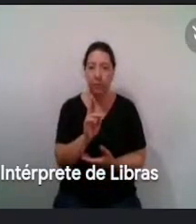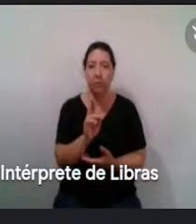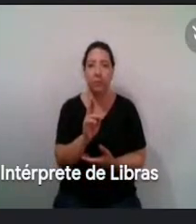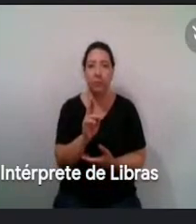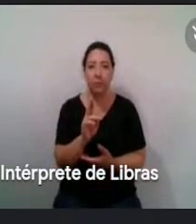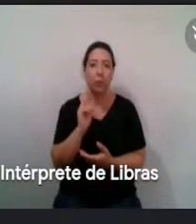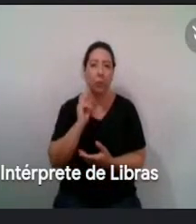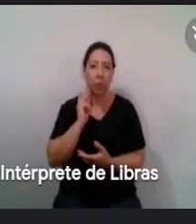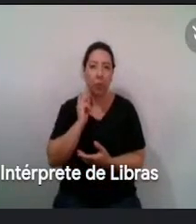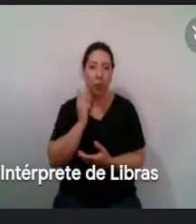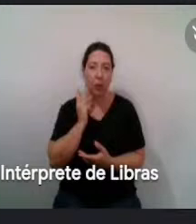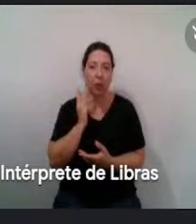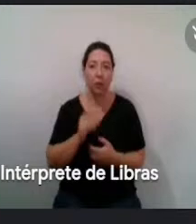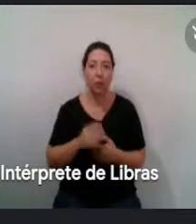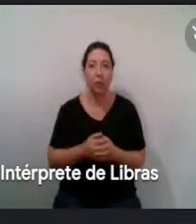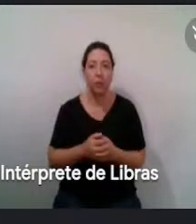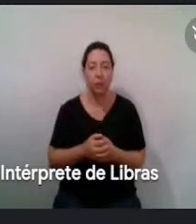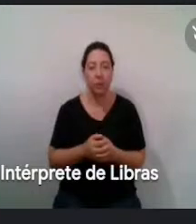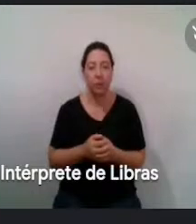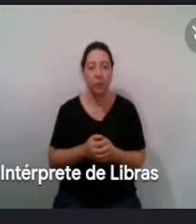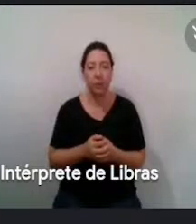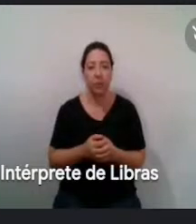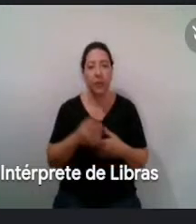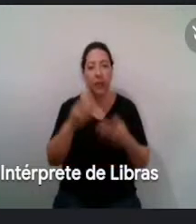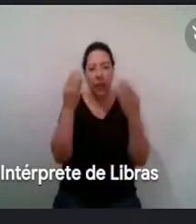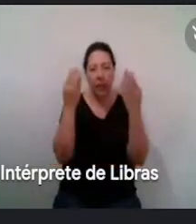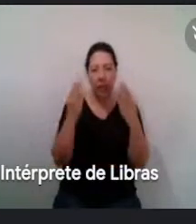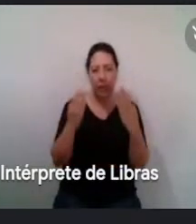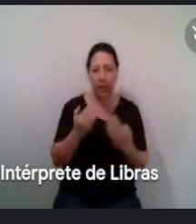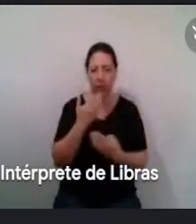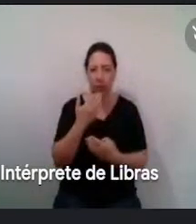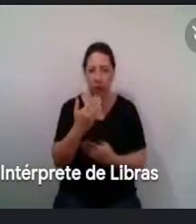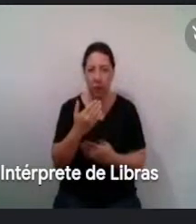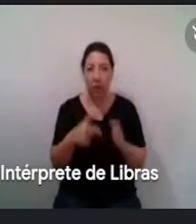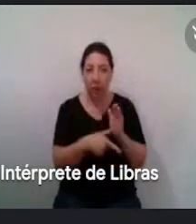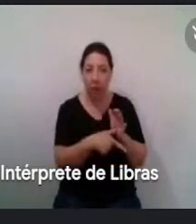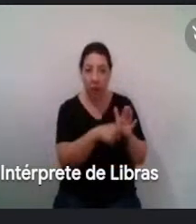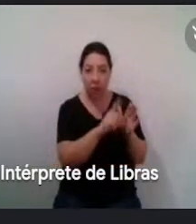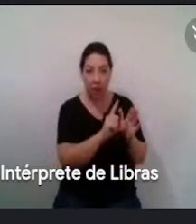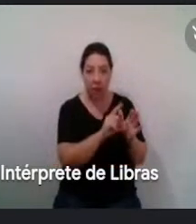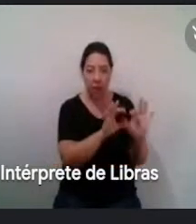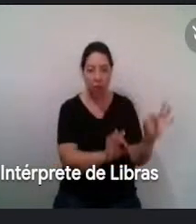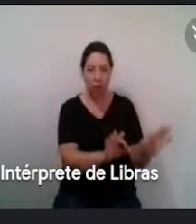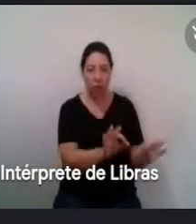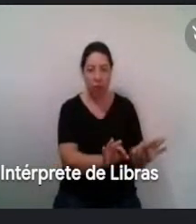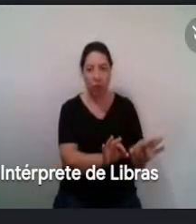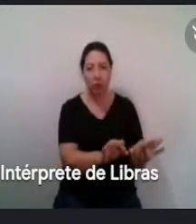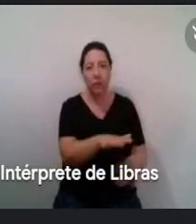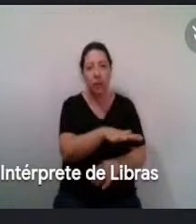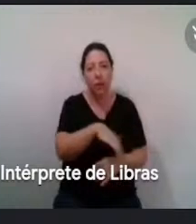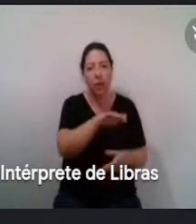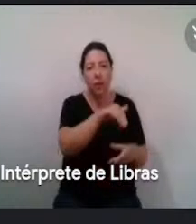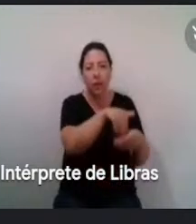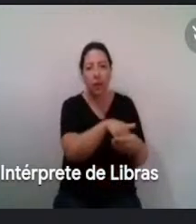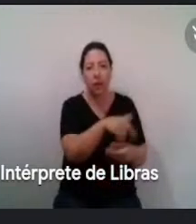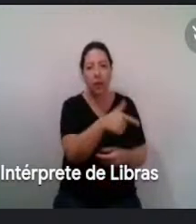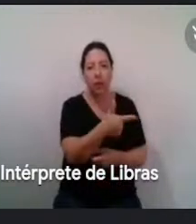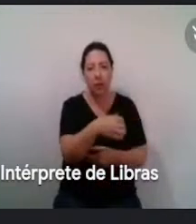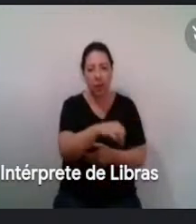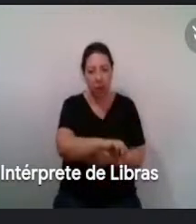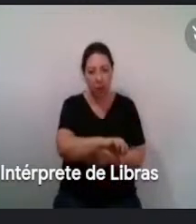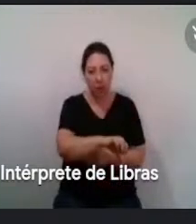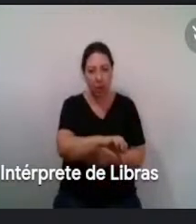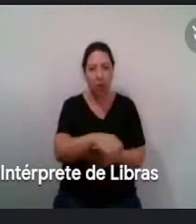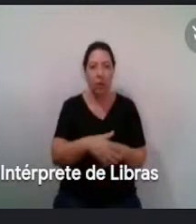passo a análise do pedido. Trata-se de pedido de reconsideração encaminhado pelo juízo da 29ª Zona Eleitoral para tornar